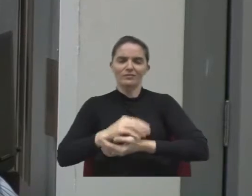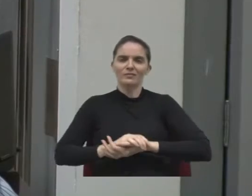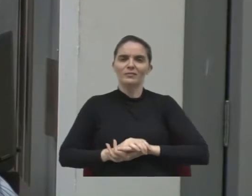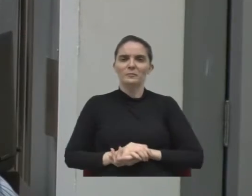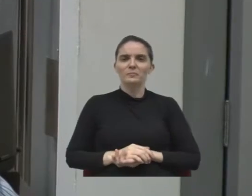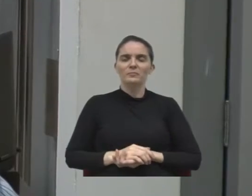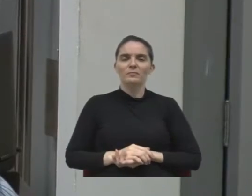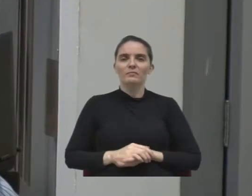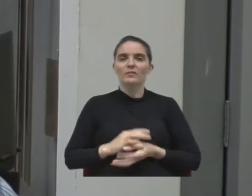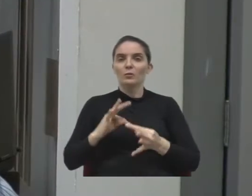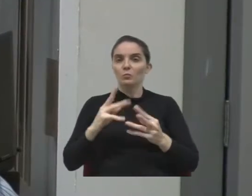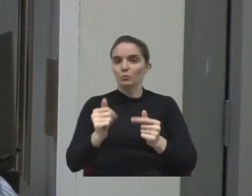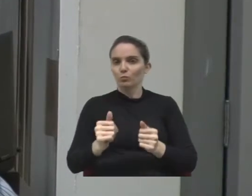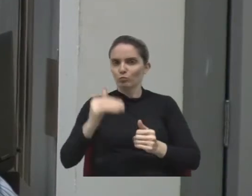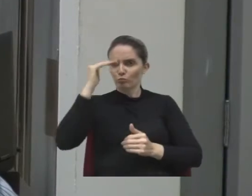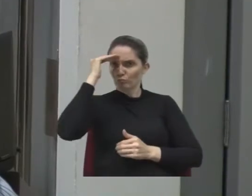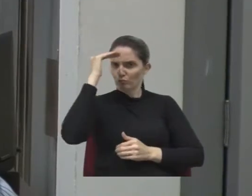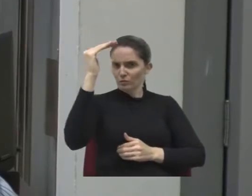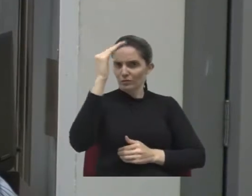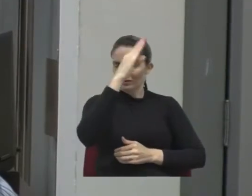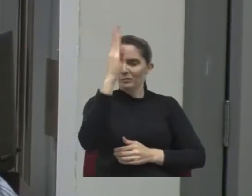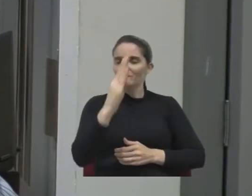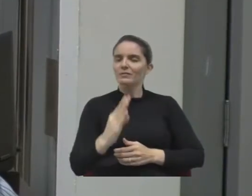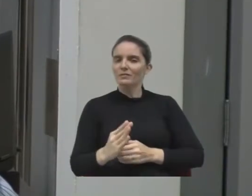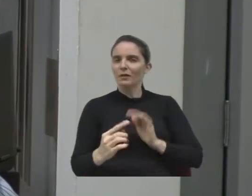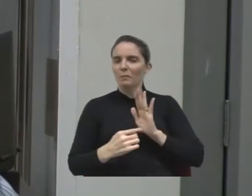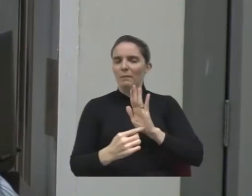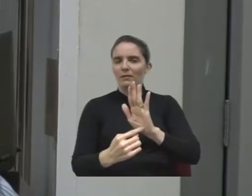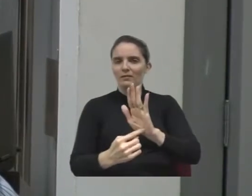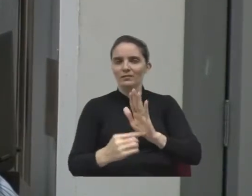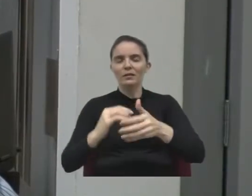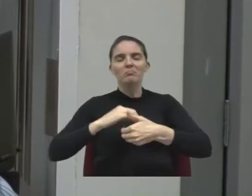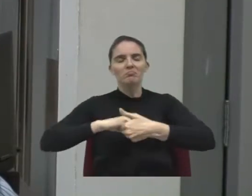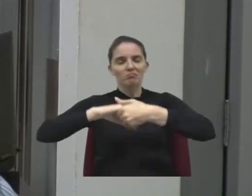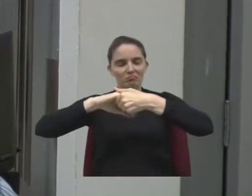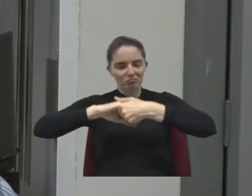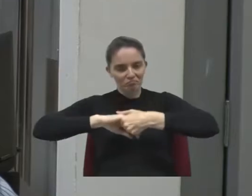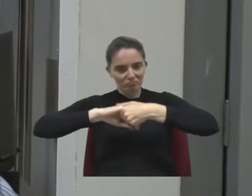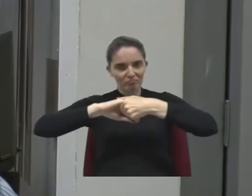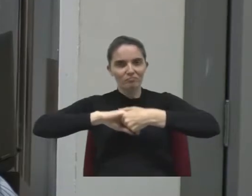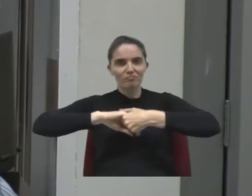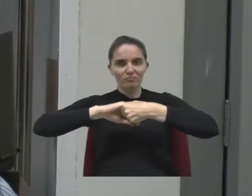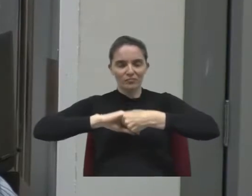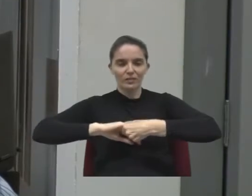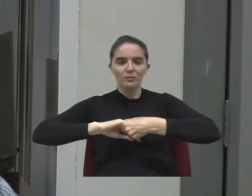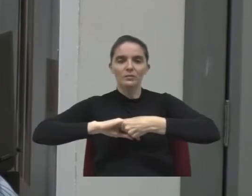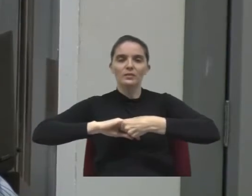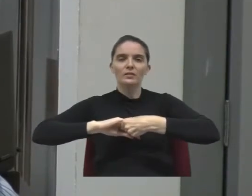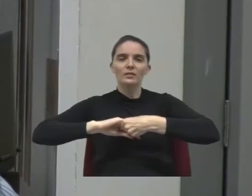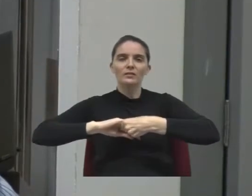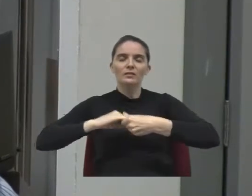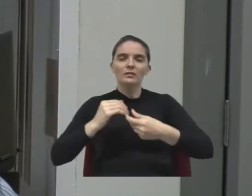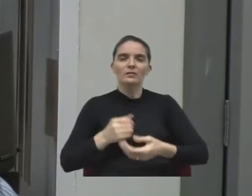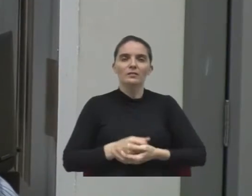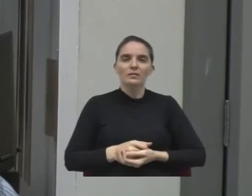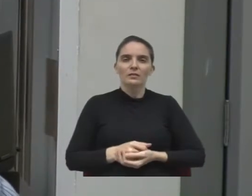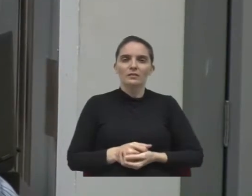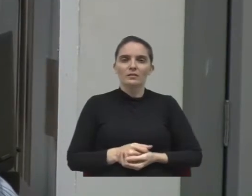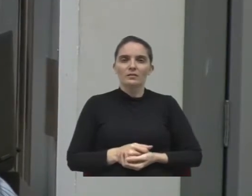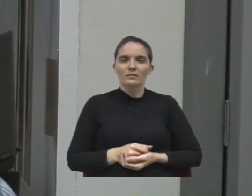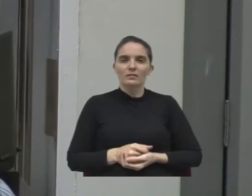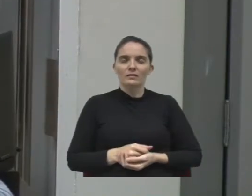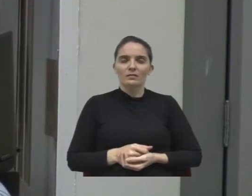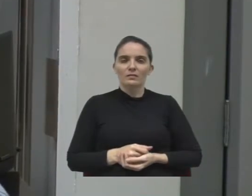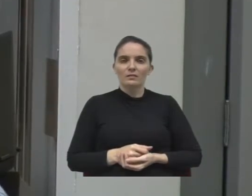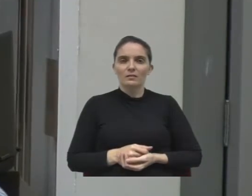o Exército Brasileiro nos dá. Então, fica aqui os parabéns, né, por esse olhar, e fica, como a gente diz, às vezes aquela